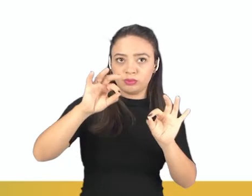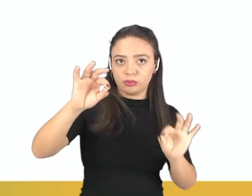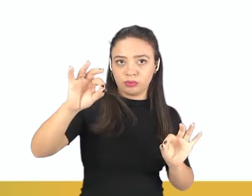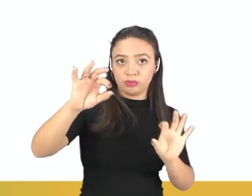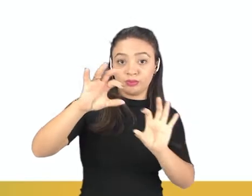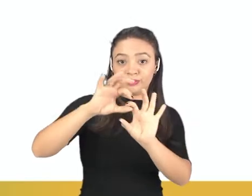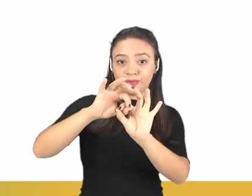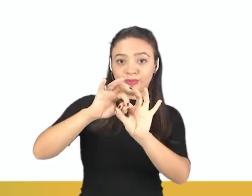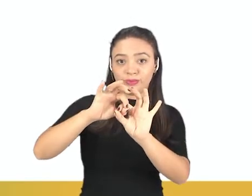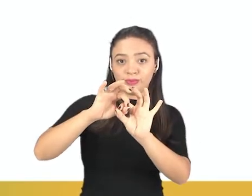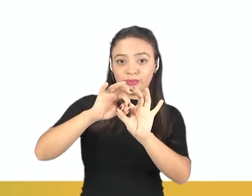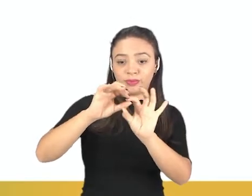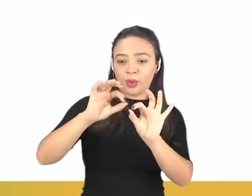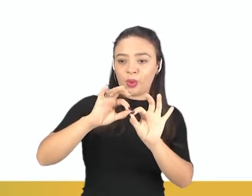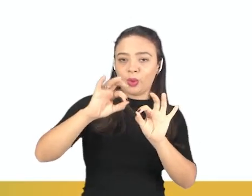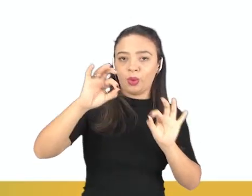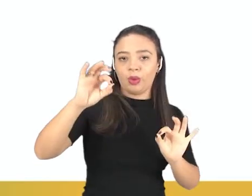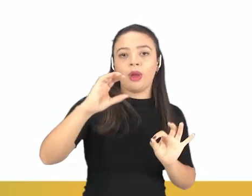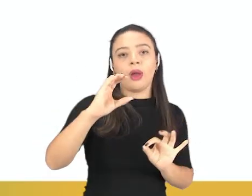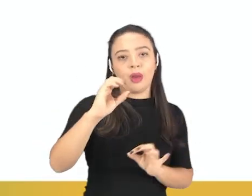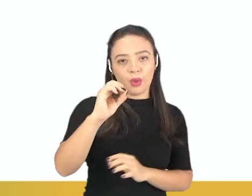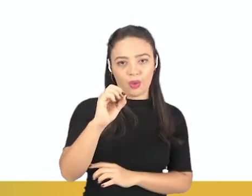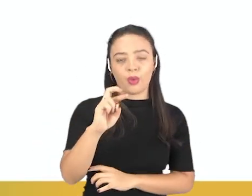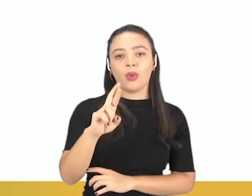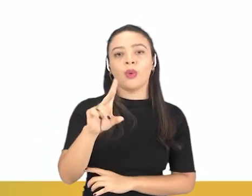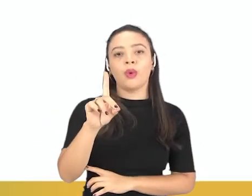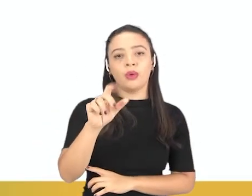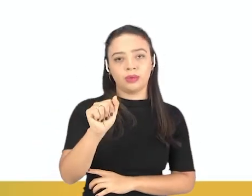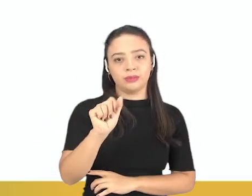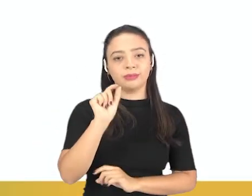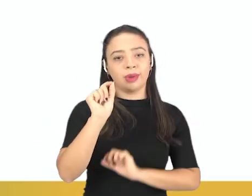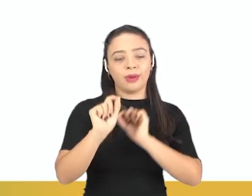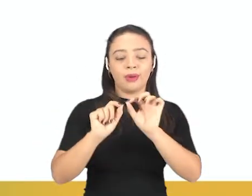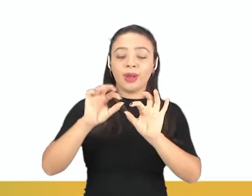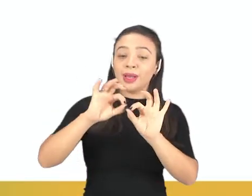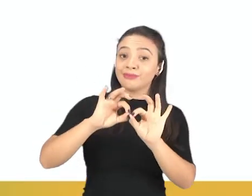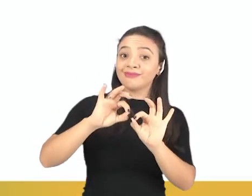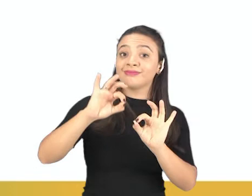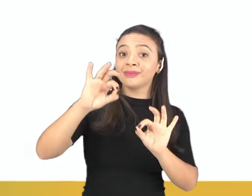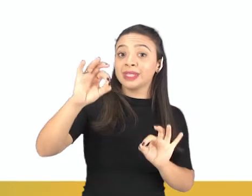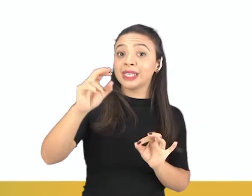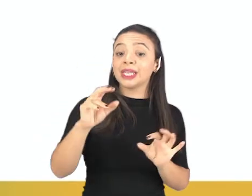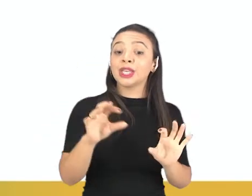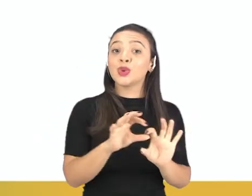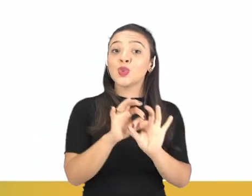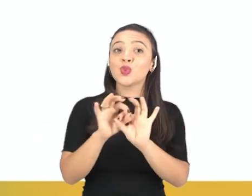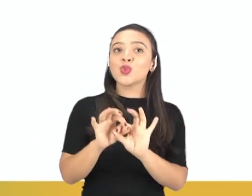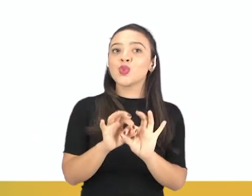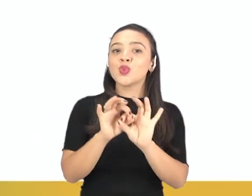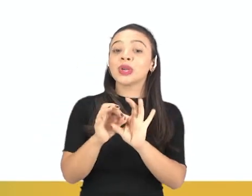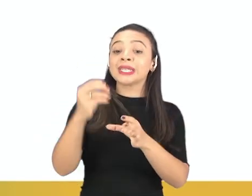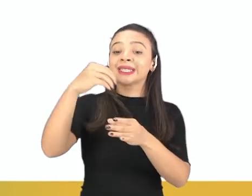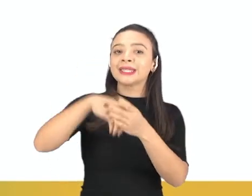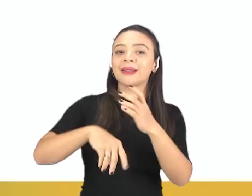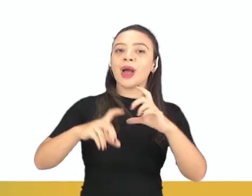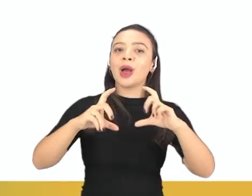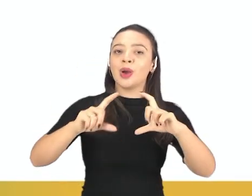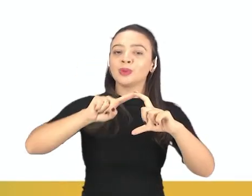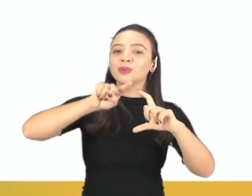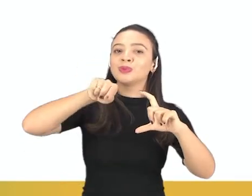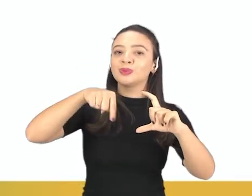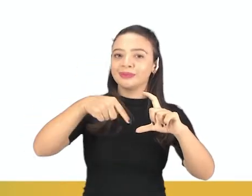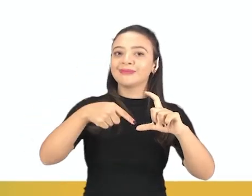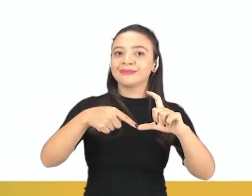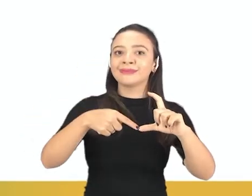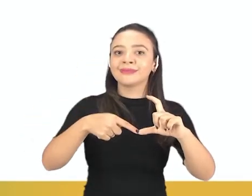é chamado de corda então corda é simplesmente o segmento de reta que une por dentro né da circunferência única